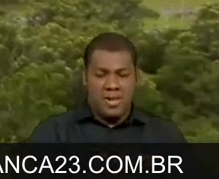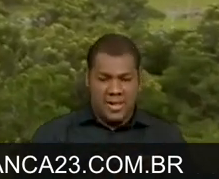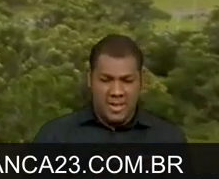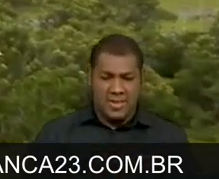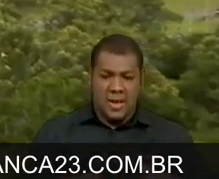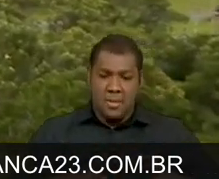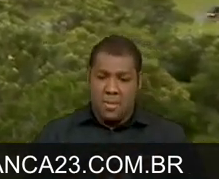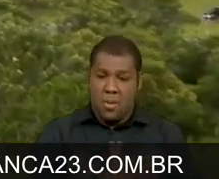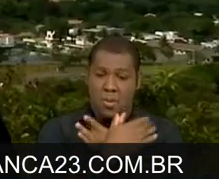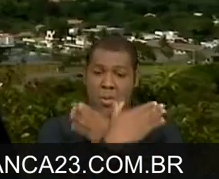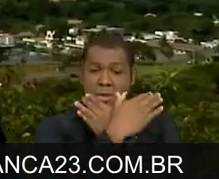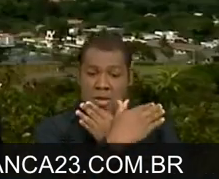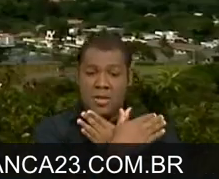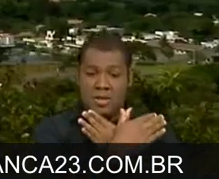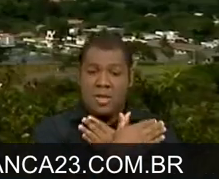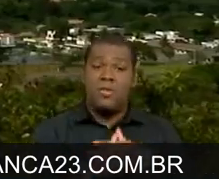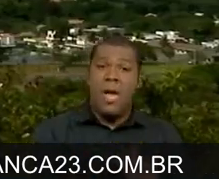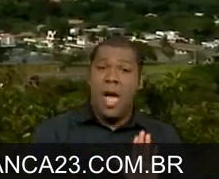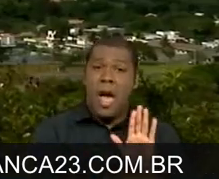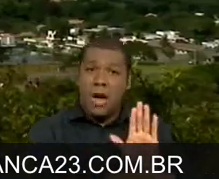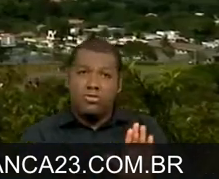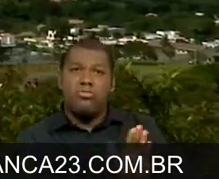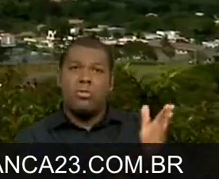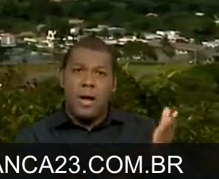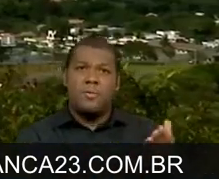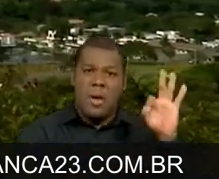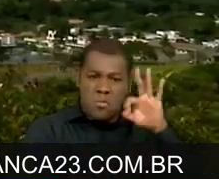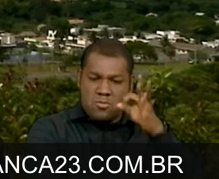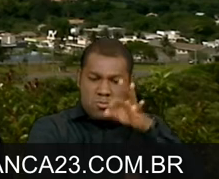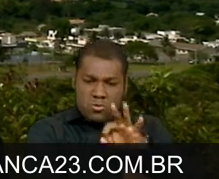áreas residenciais. Existe uma pesquisa já